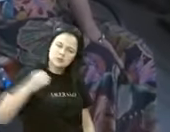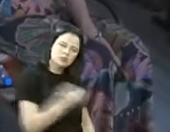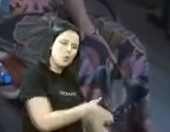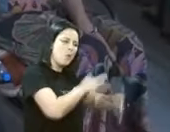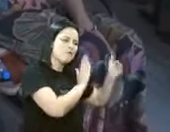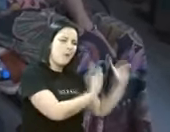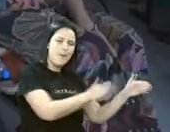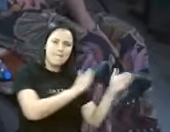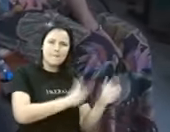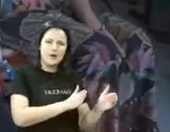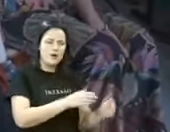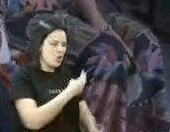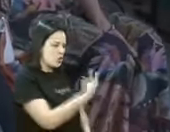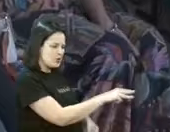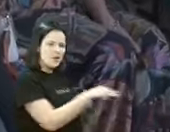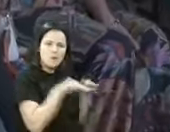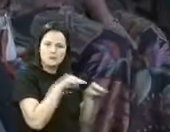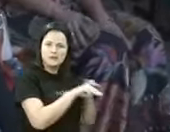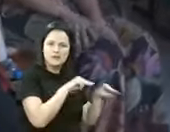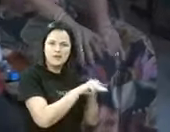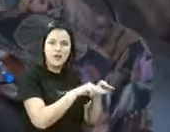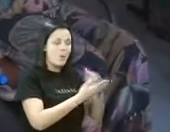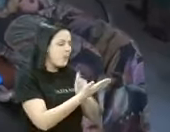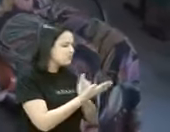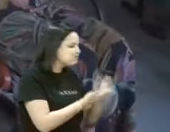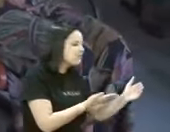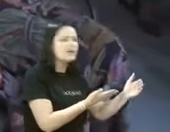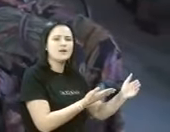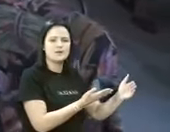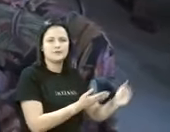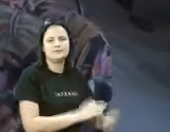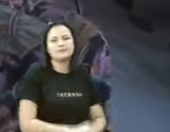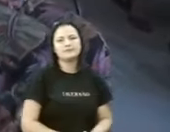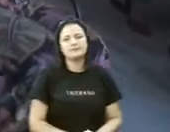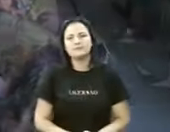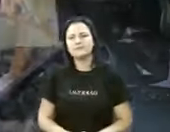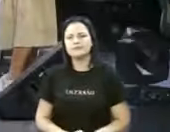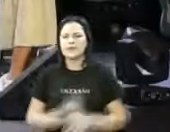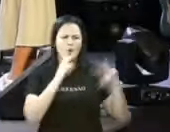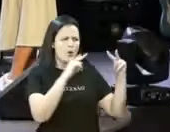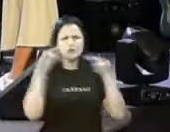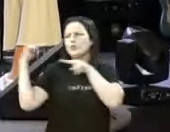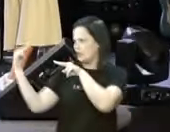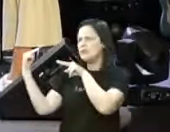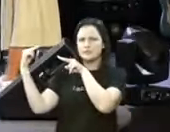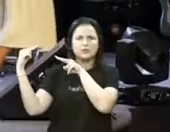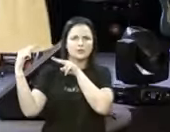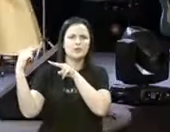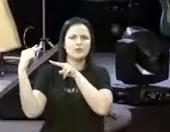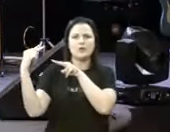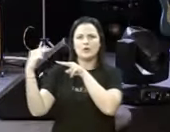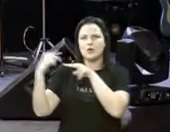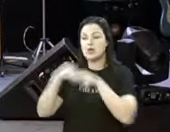tempo sobre o teu ministério. Começa, pega na mão dele aí, pastor Vitor Hugo, porque eu vi a palavra descendo